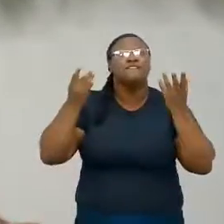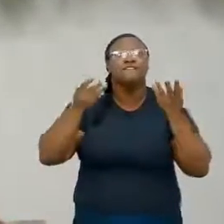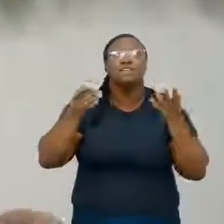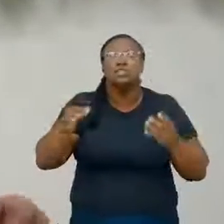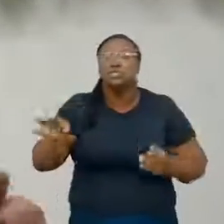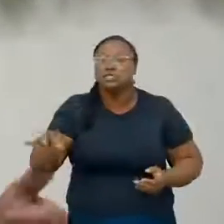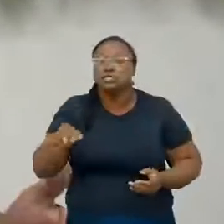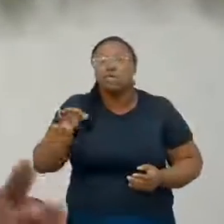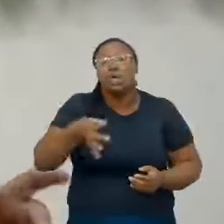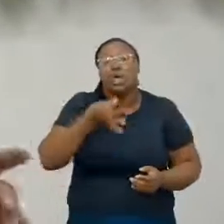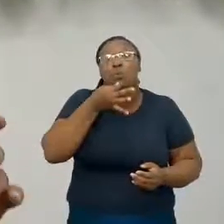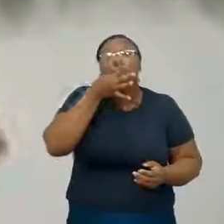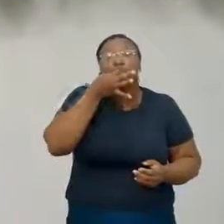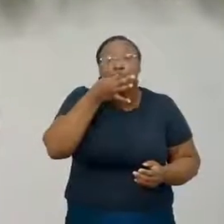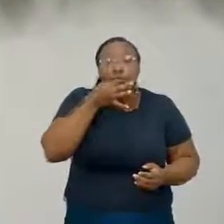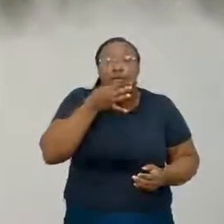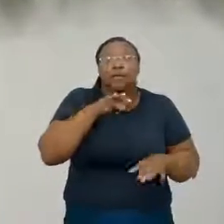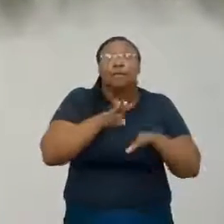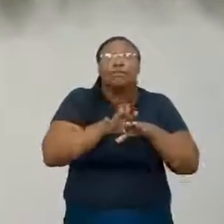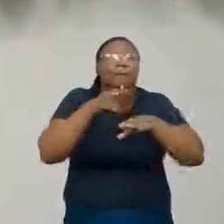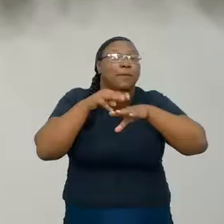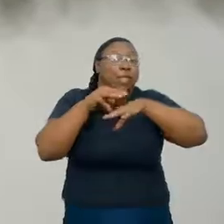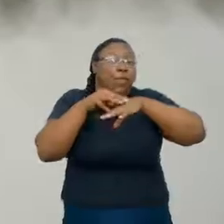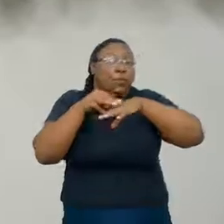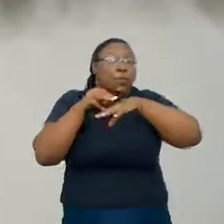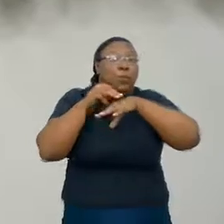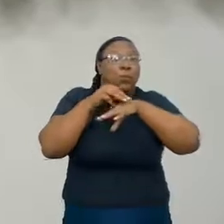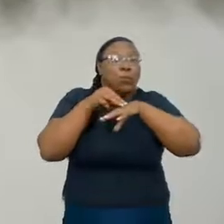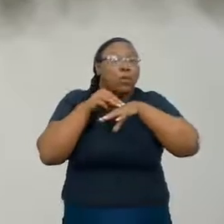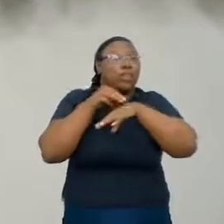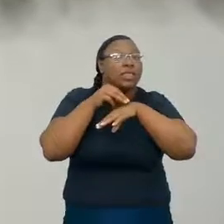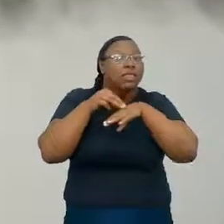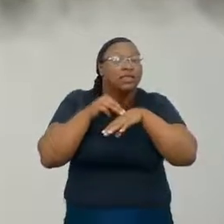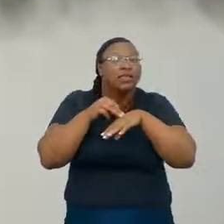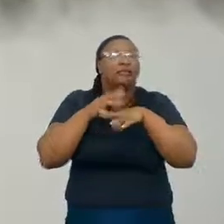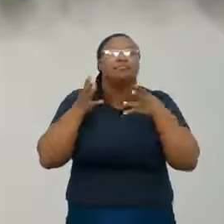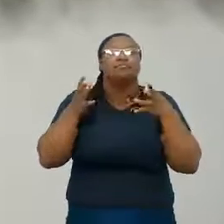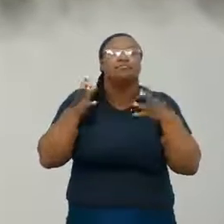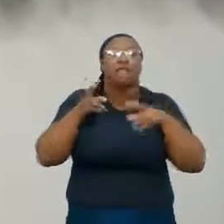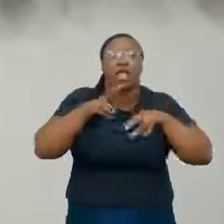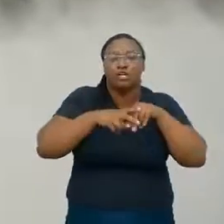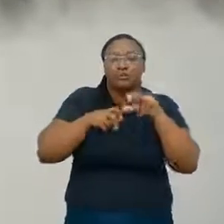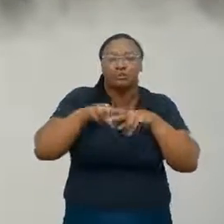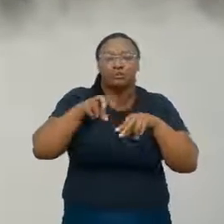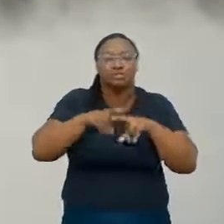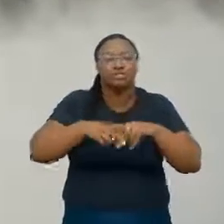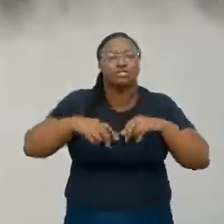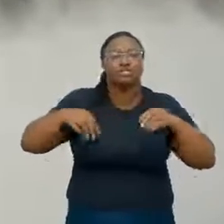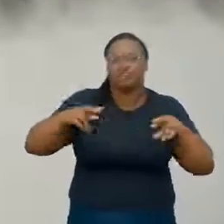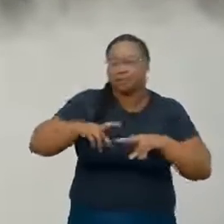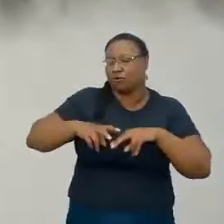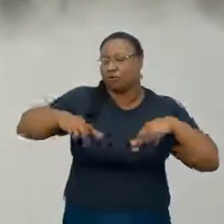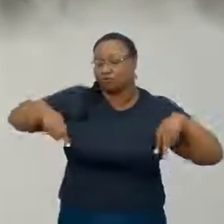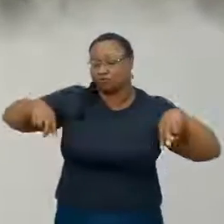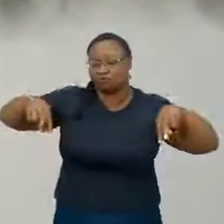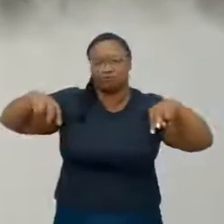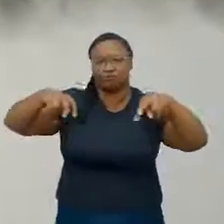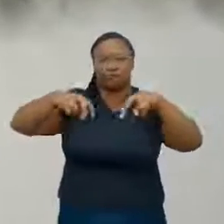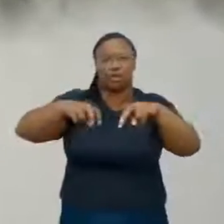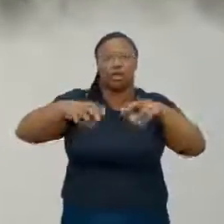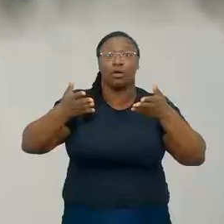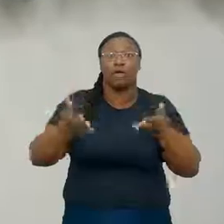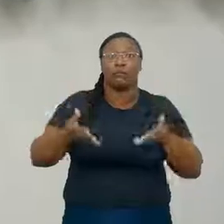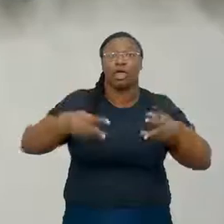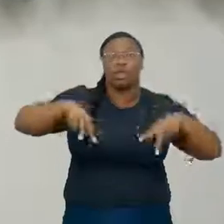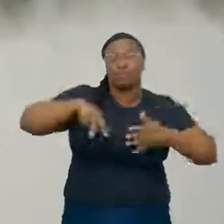Atibaia. Atibaia, as festas juninas que tinham uma característica nas escolas, com as quadrilhas, e hoje já tem, as